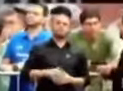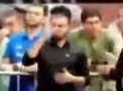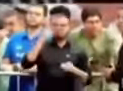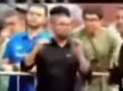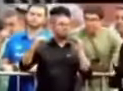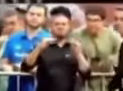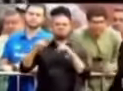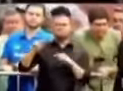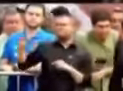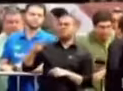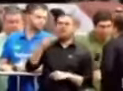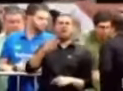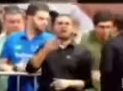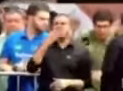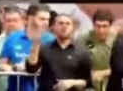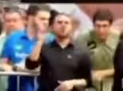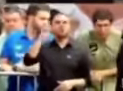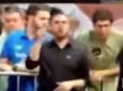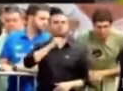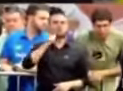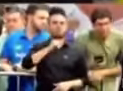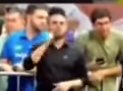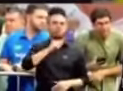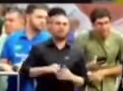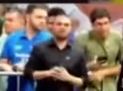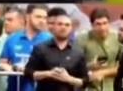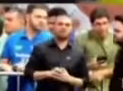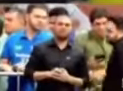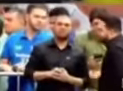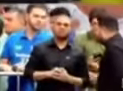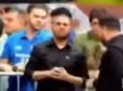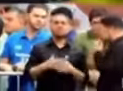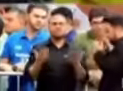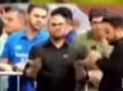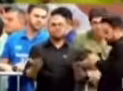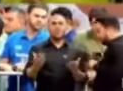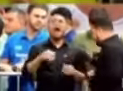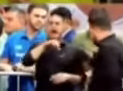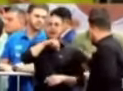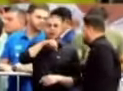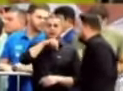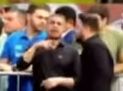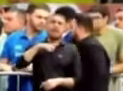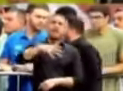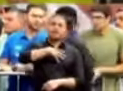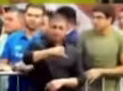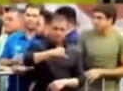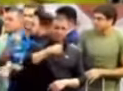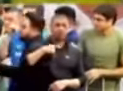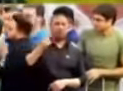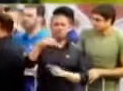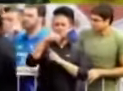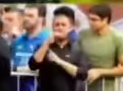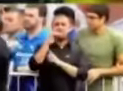de mulheres, mas ele sancionou a lei que dava direito às mães com filhos de microcefalia de receber o